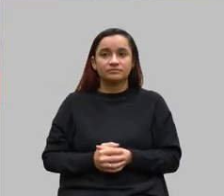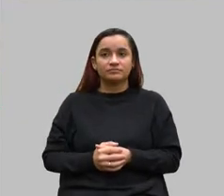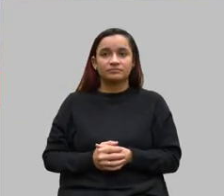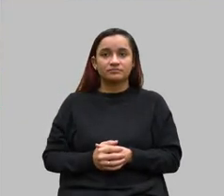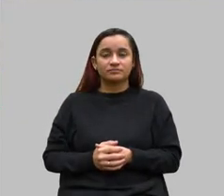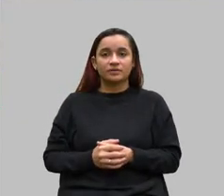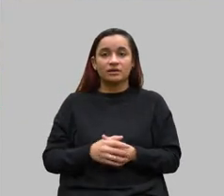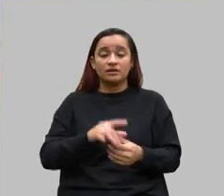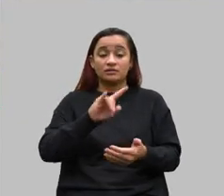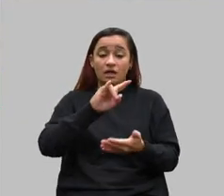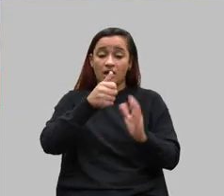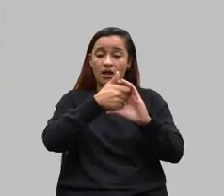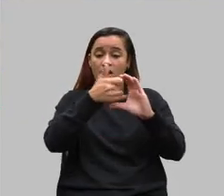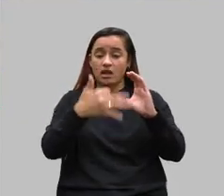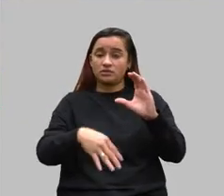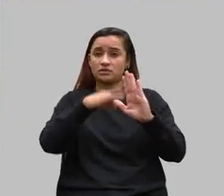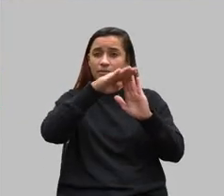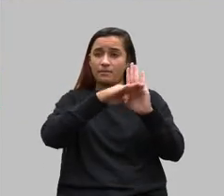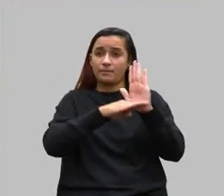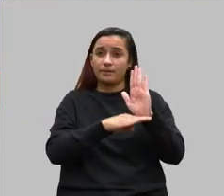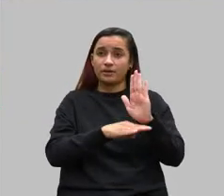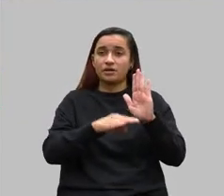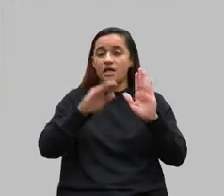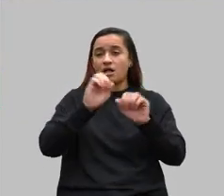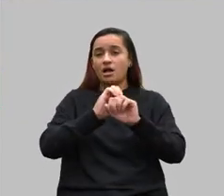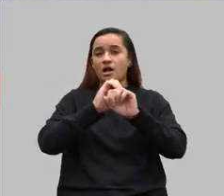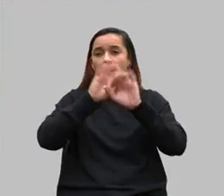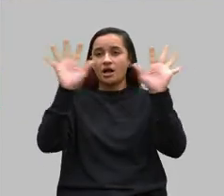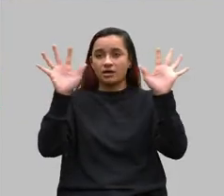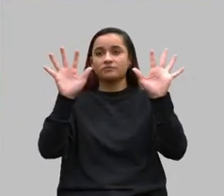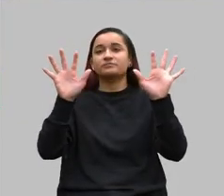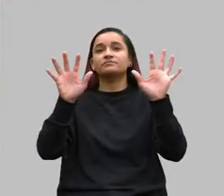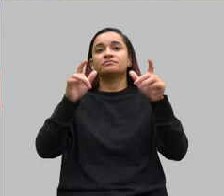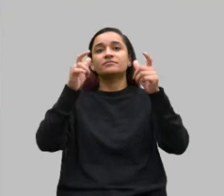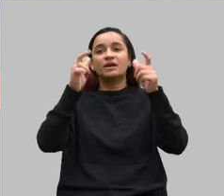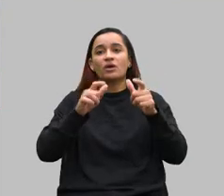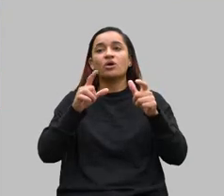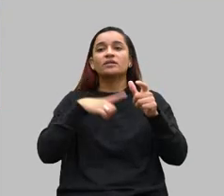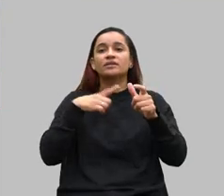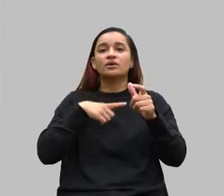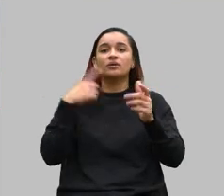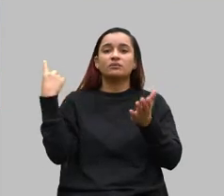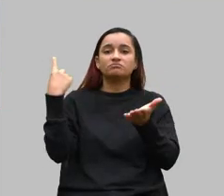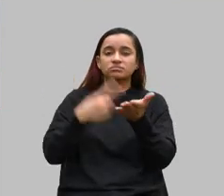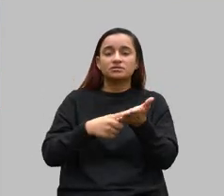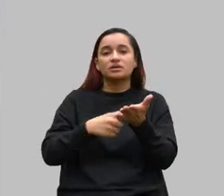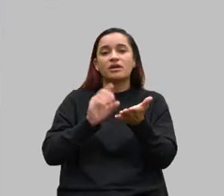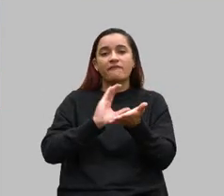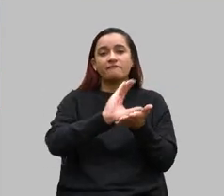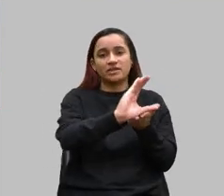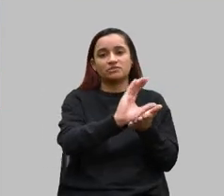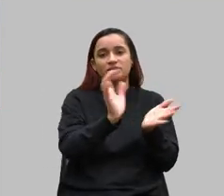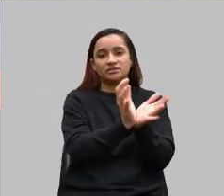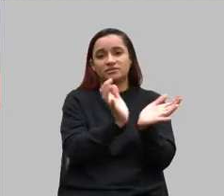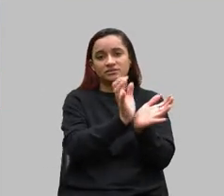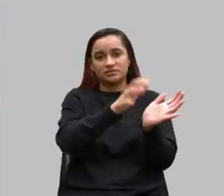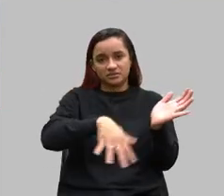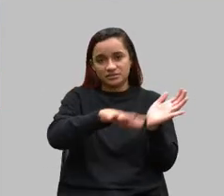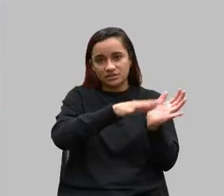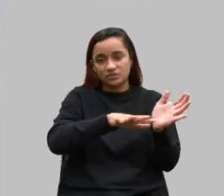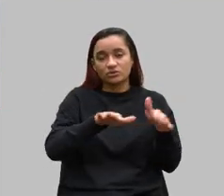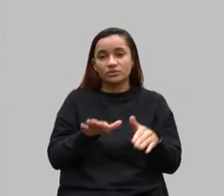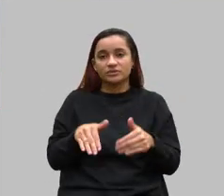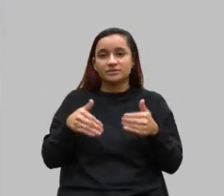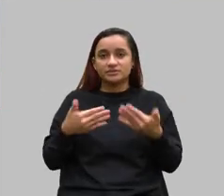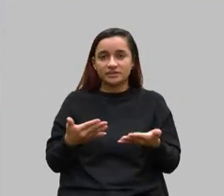objetivos e transparentes de vantos idade garantindo investimentos no setor e assim